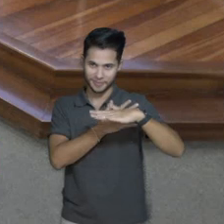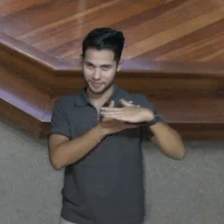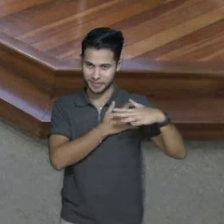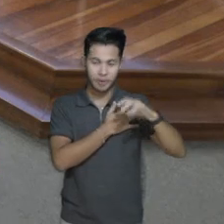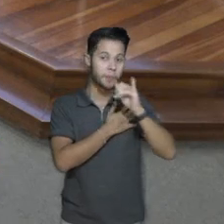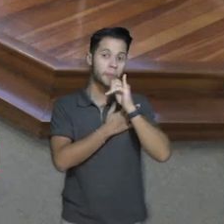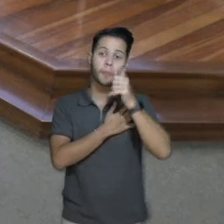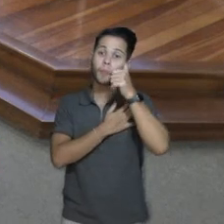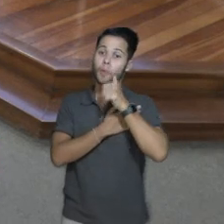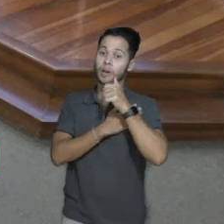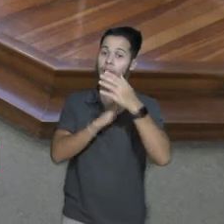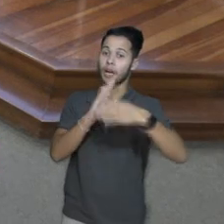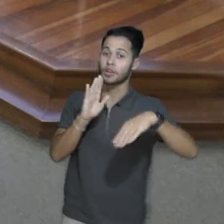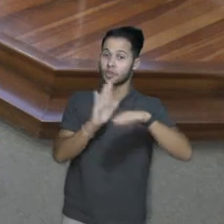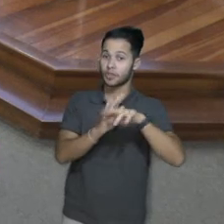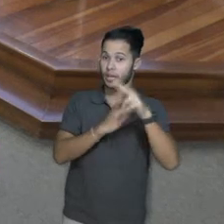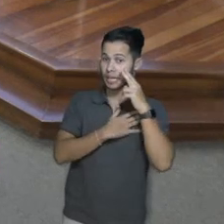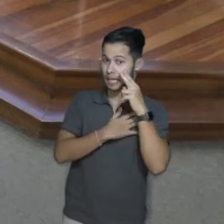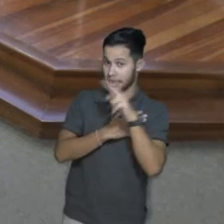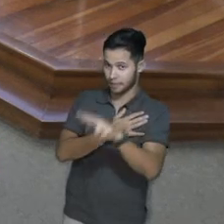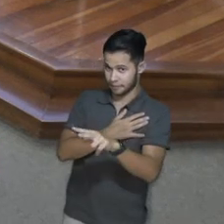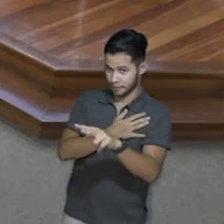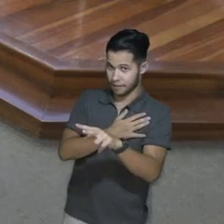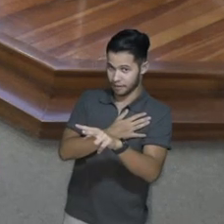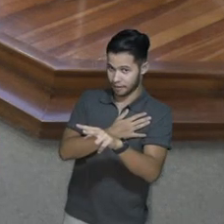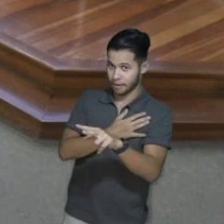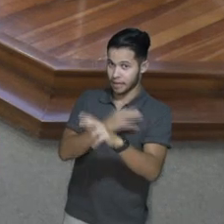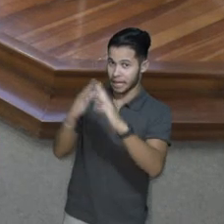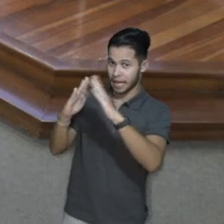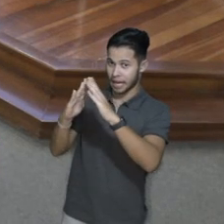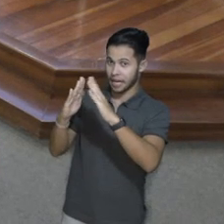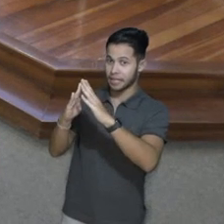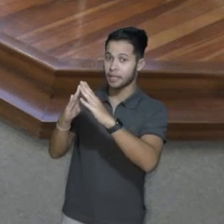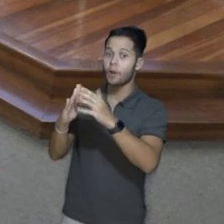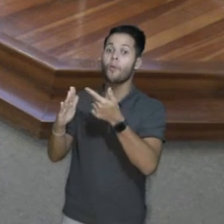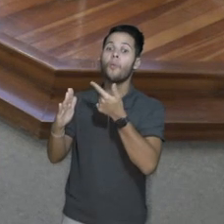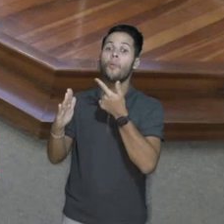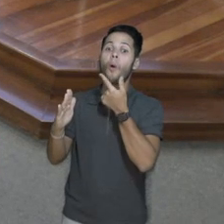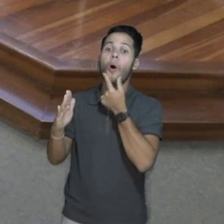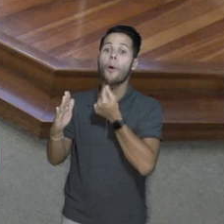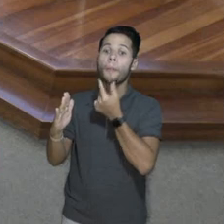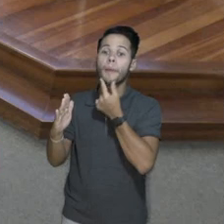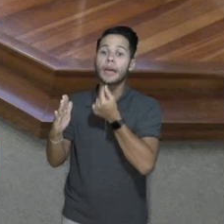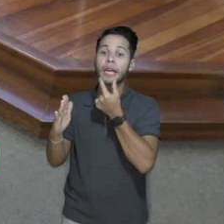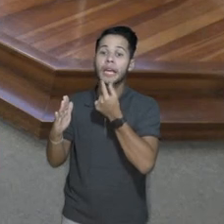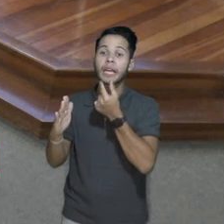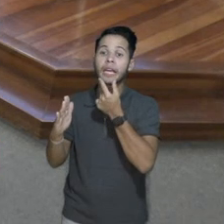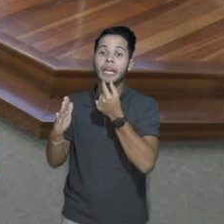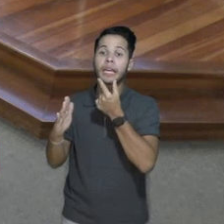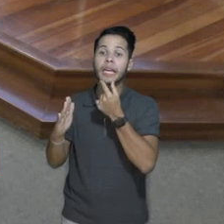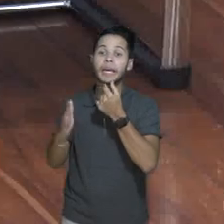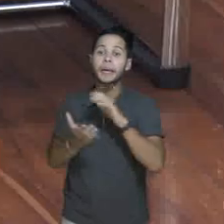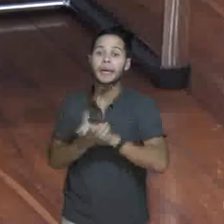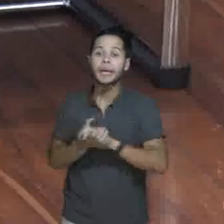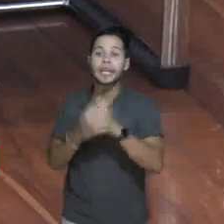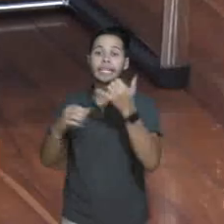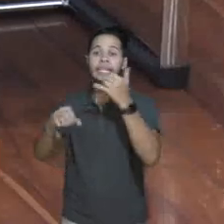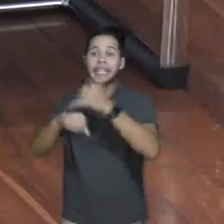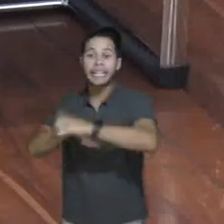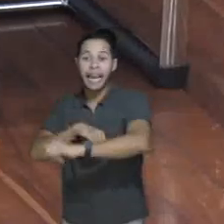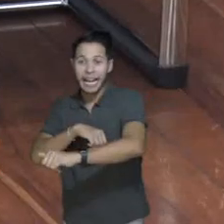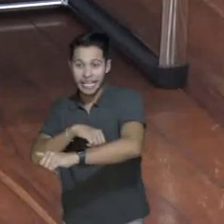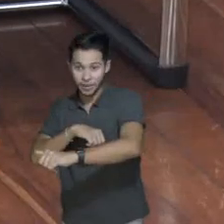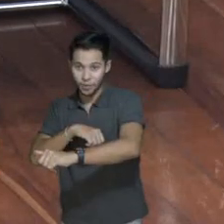o marido traindo com outra mulher no leito do matrimônio pega uma faca